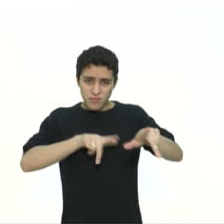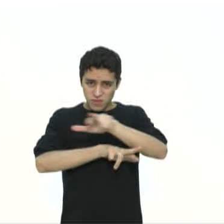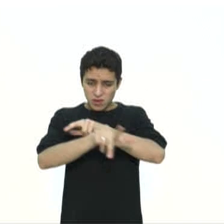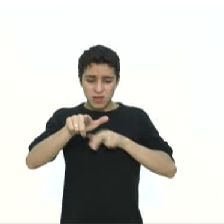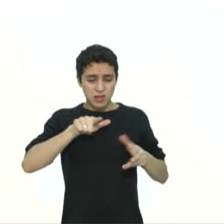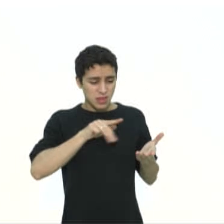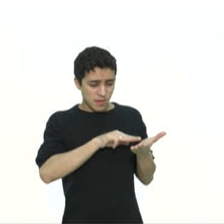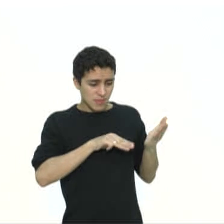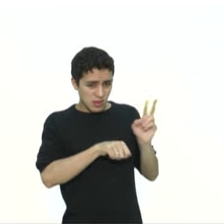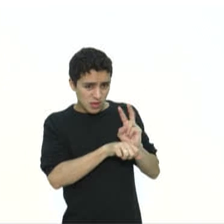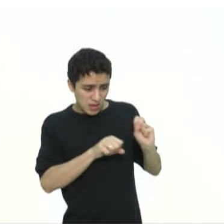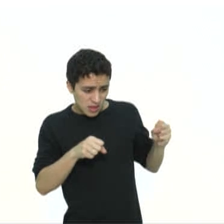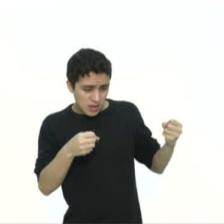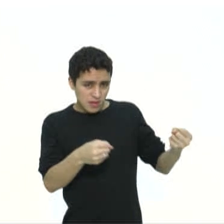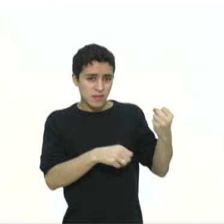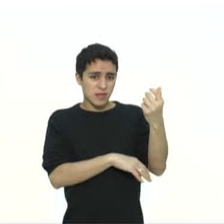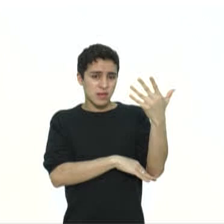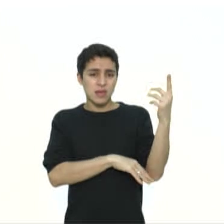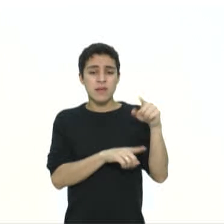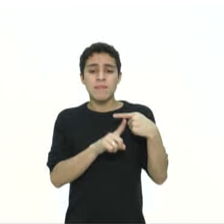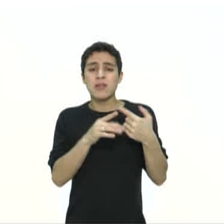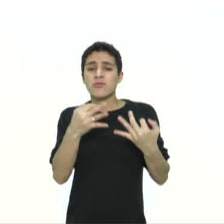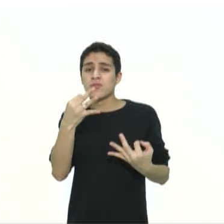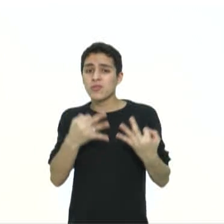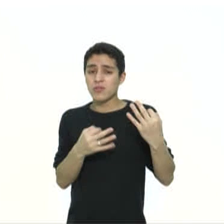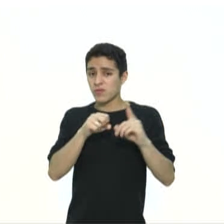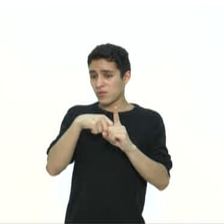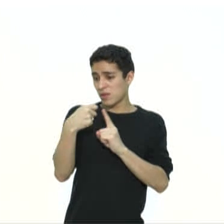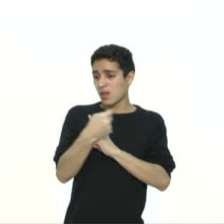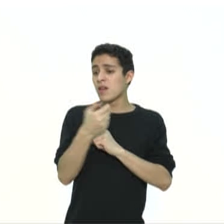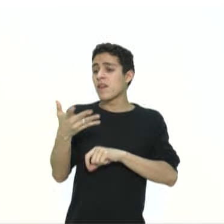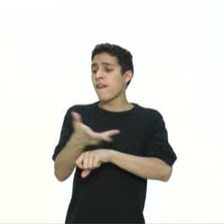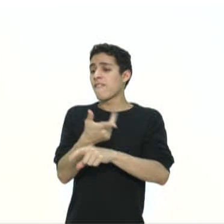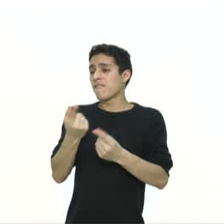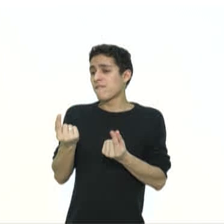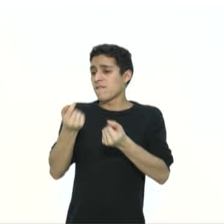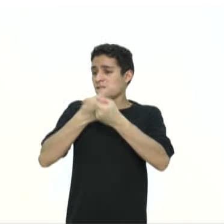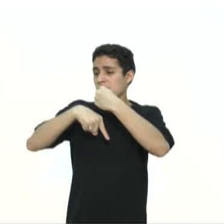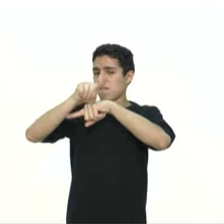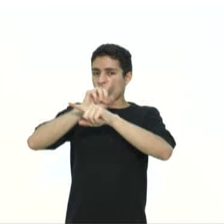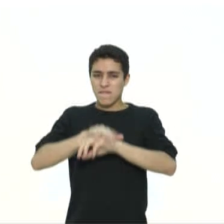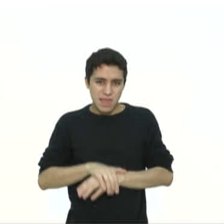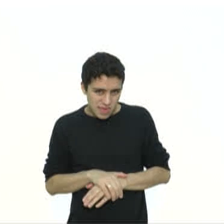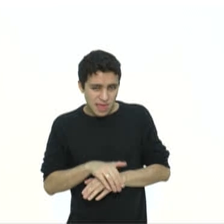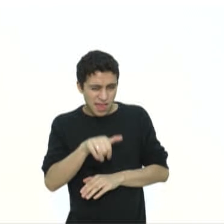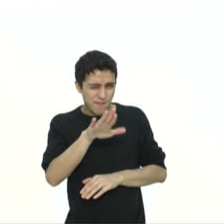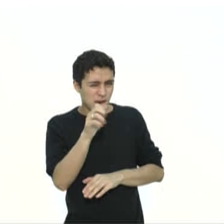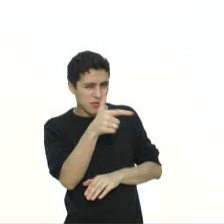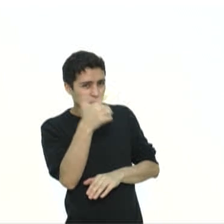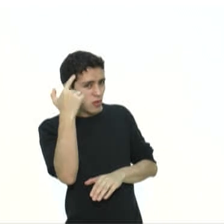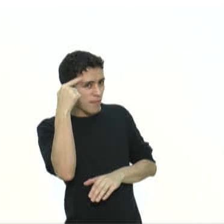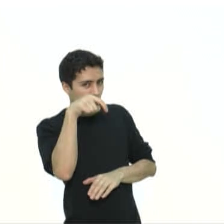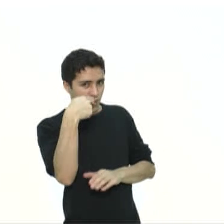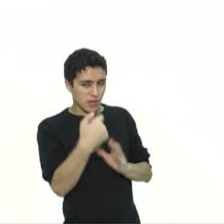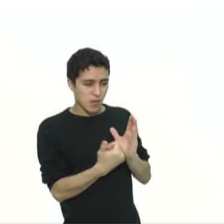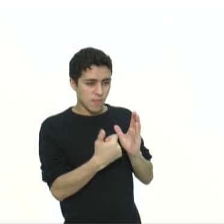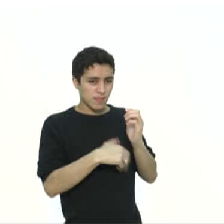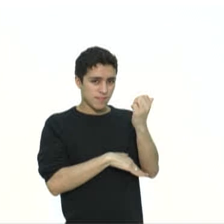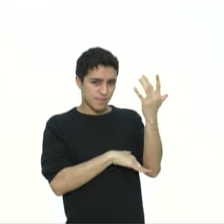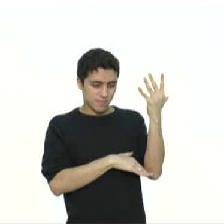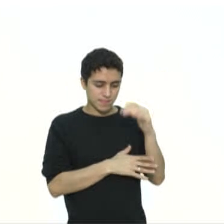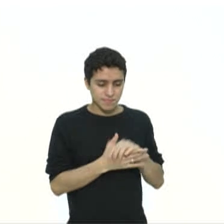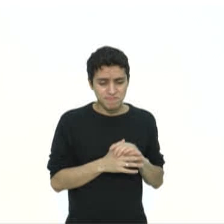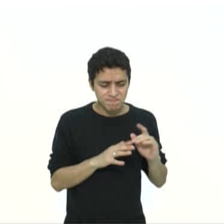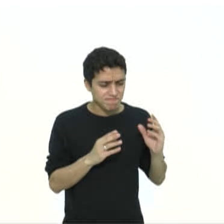concilia métodos de Proteção Ambiental justiça social e eficiência Econômica leva Bem Além do meio ambiente foi criado durante